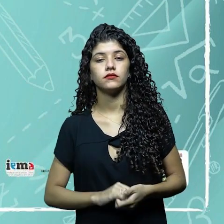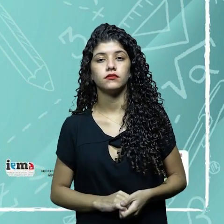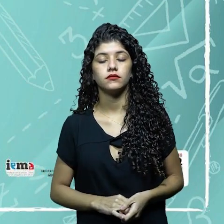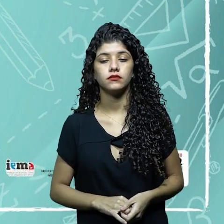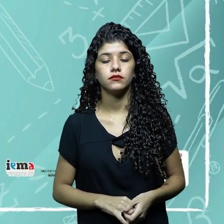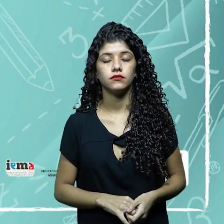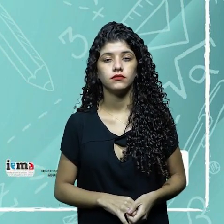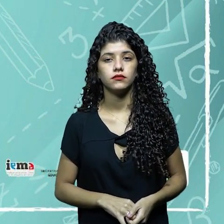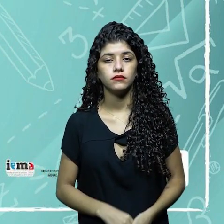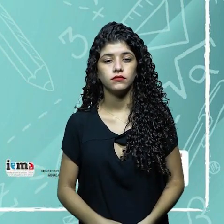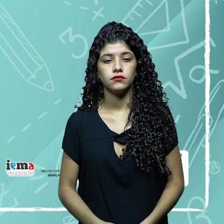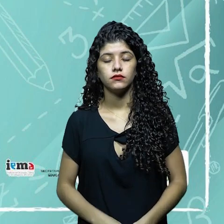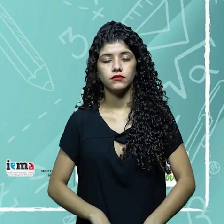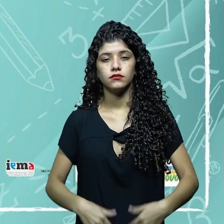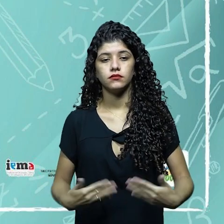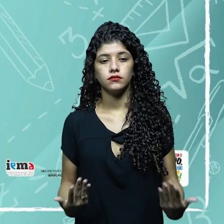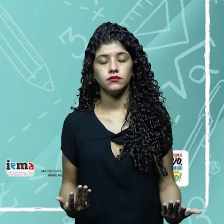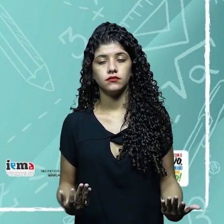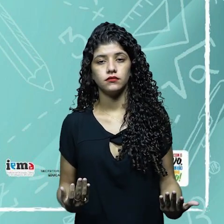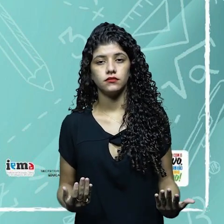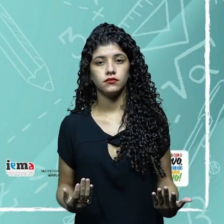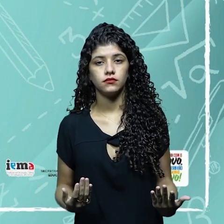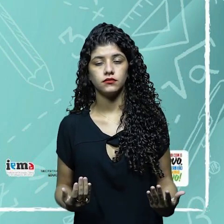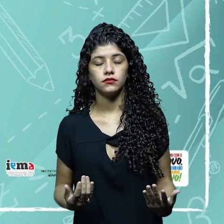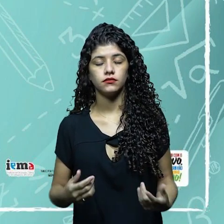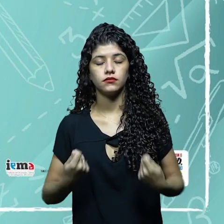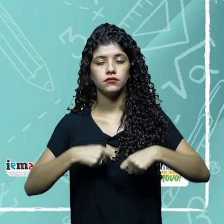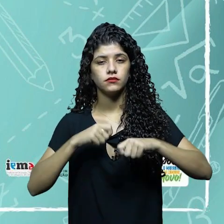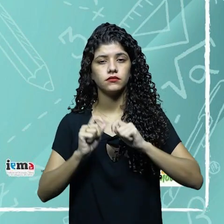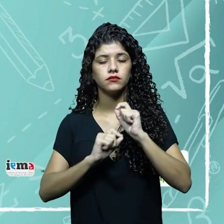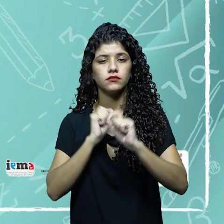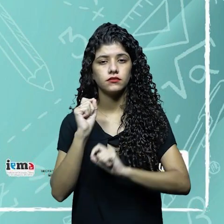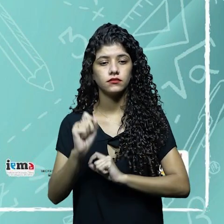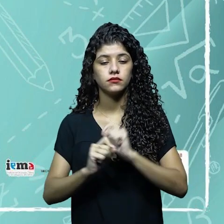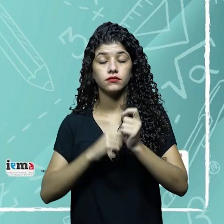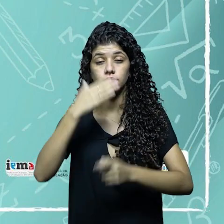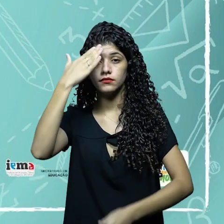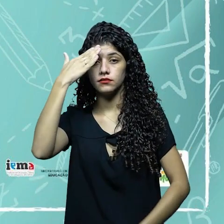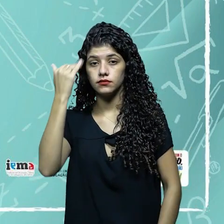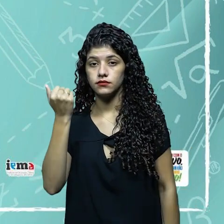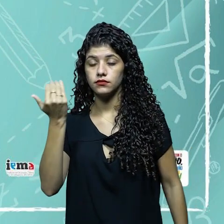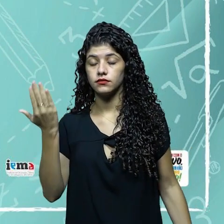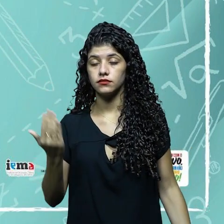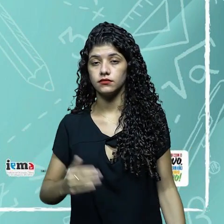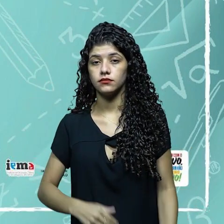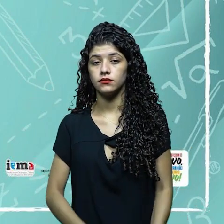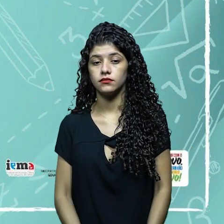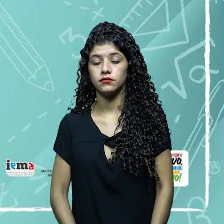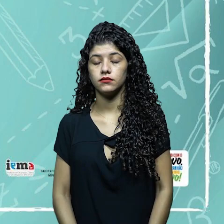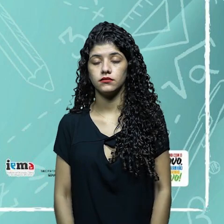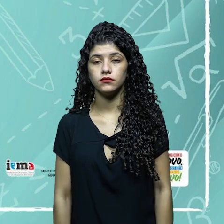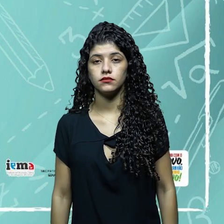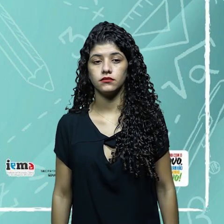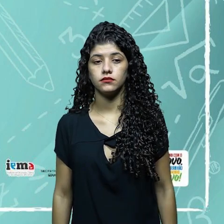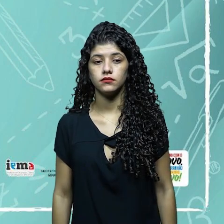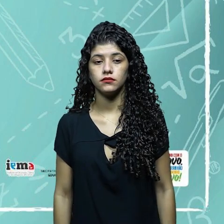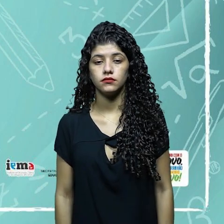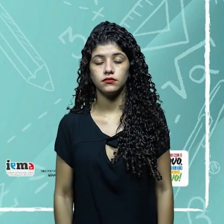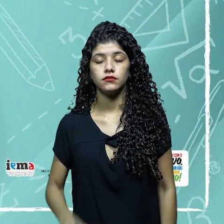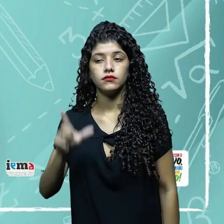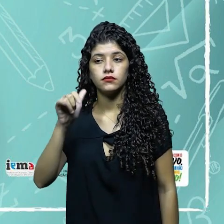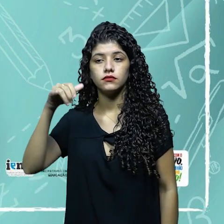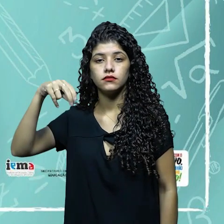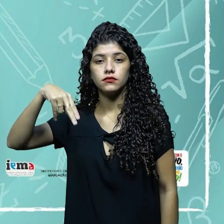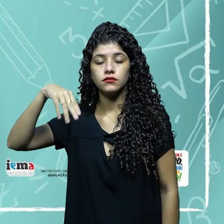tá? E aí para ela, gente, o que eu preciso saber sobre a linha, né? A